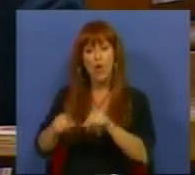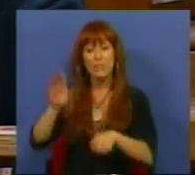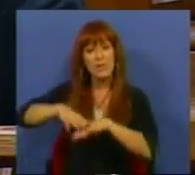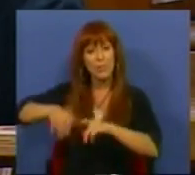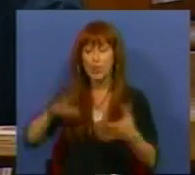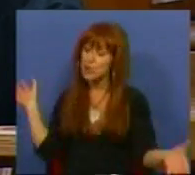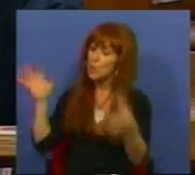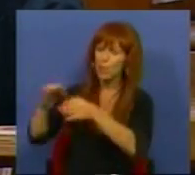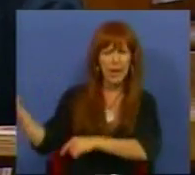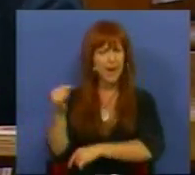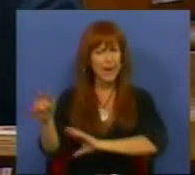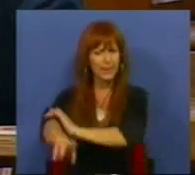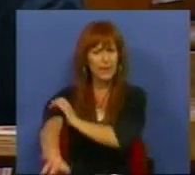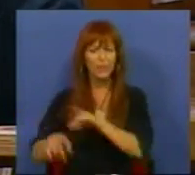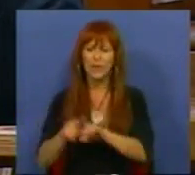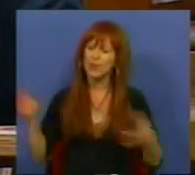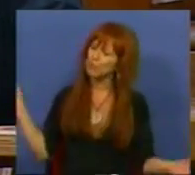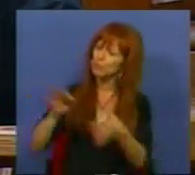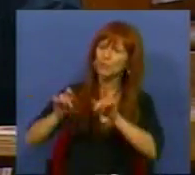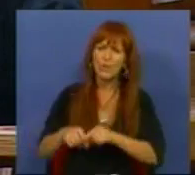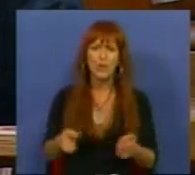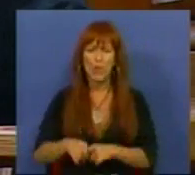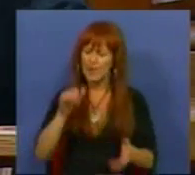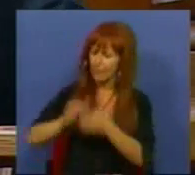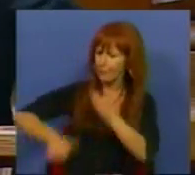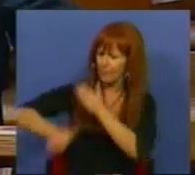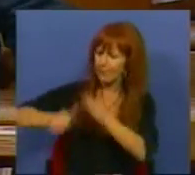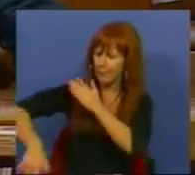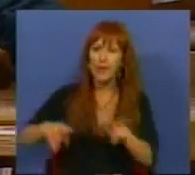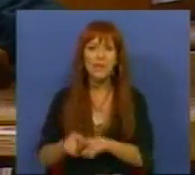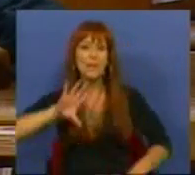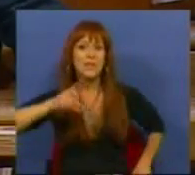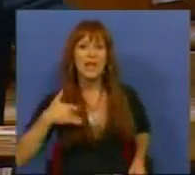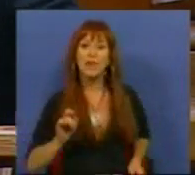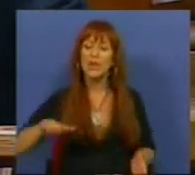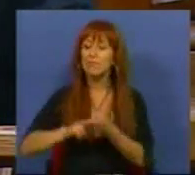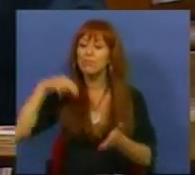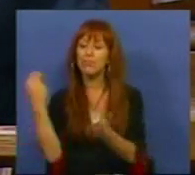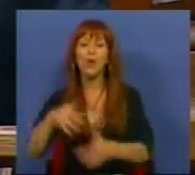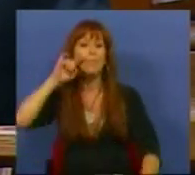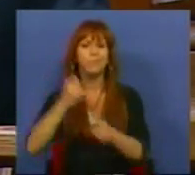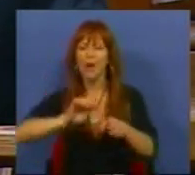resulta de uma coligação negativa, uma coligação de desistências. O CDS deixou cair